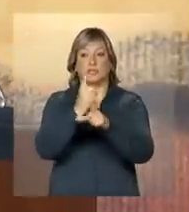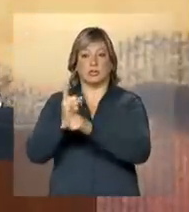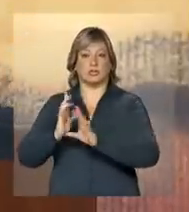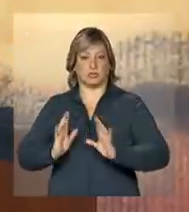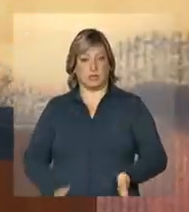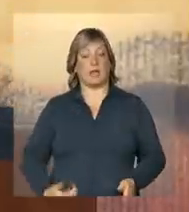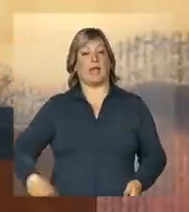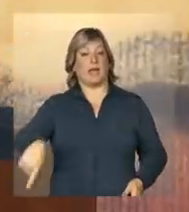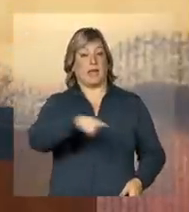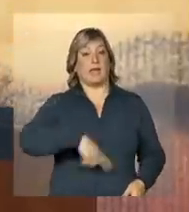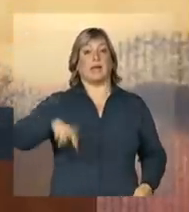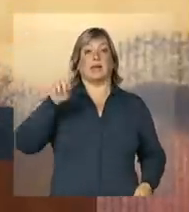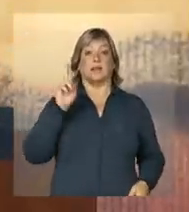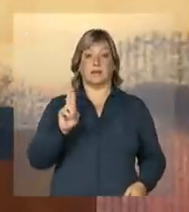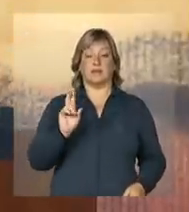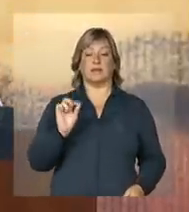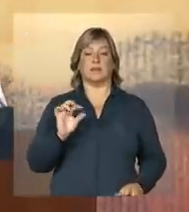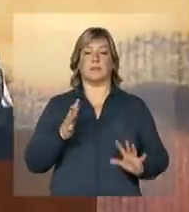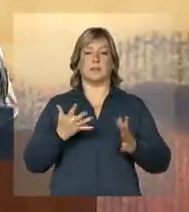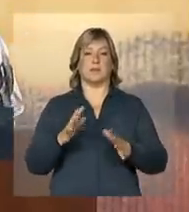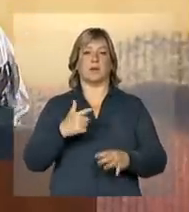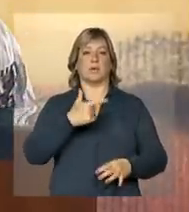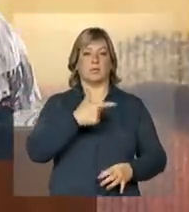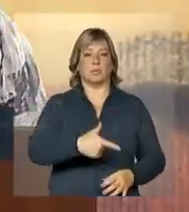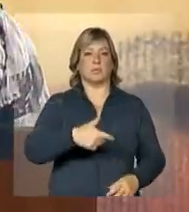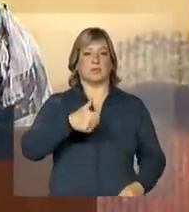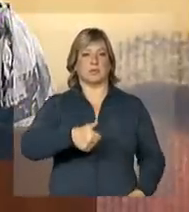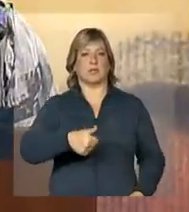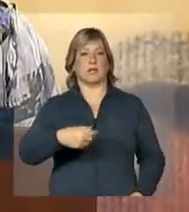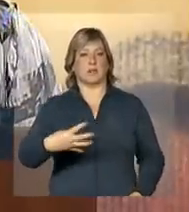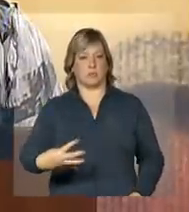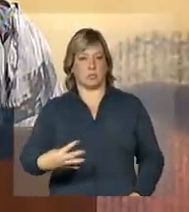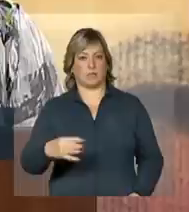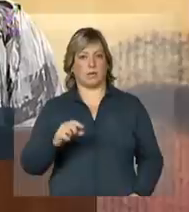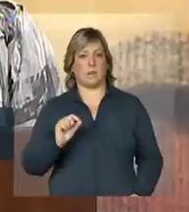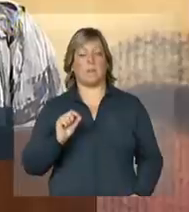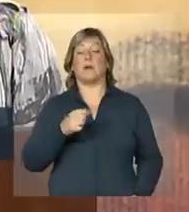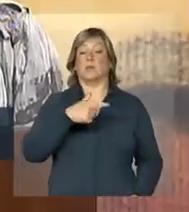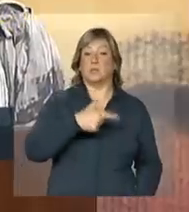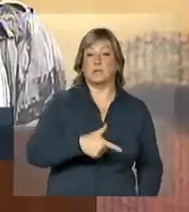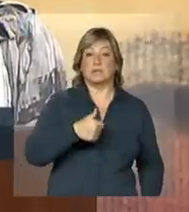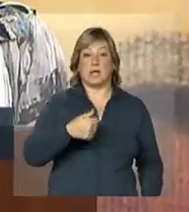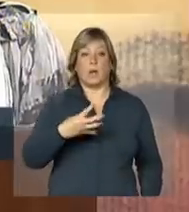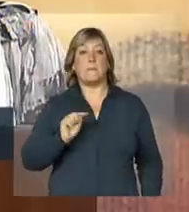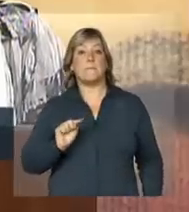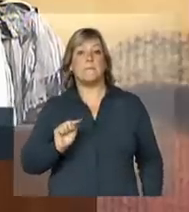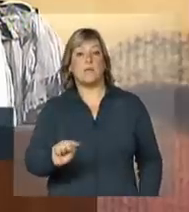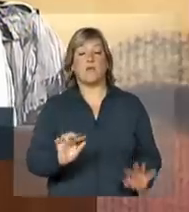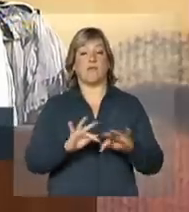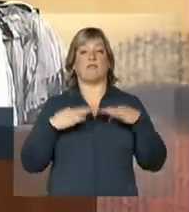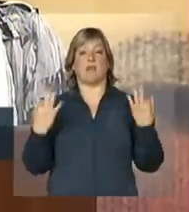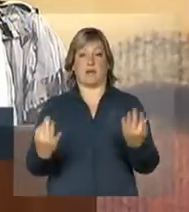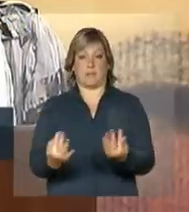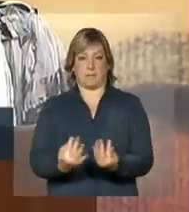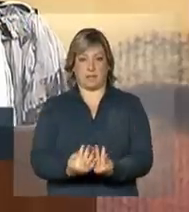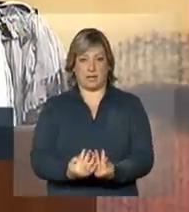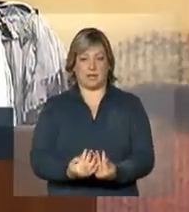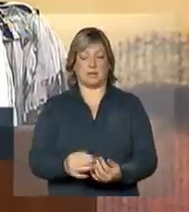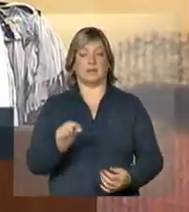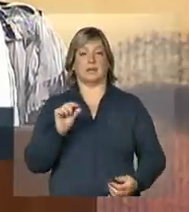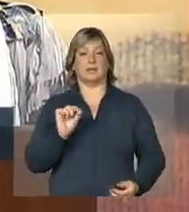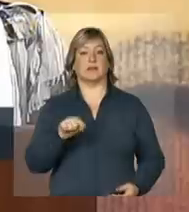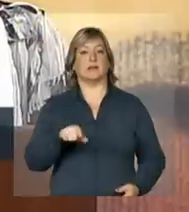representam é cerca de 214 1000 famílias Ah que